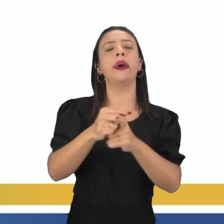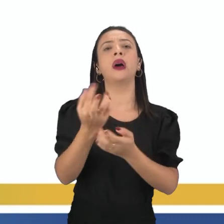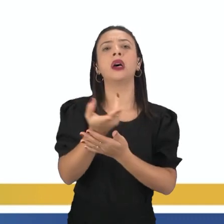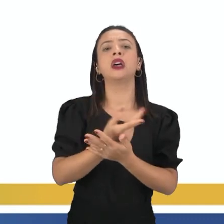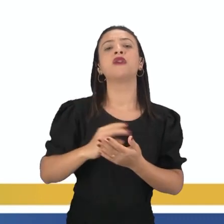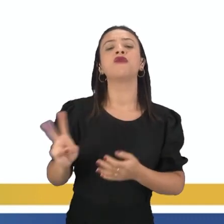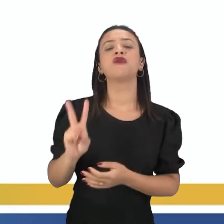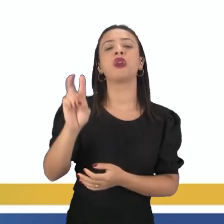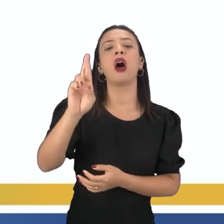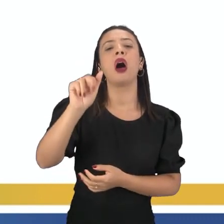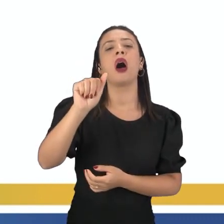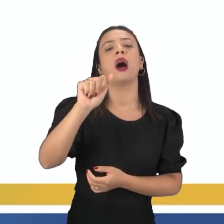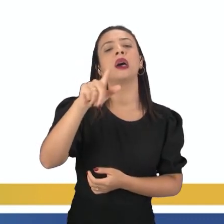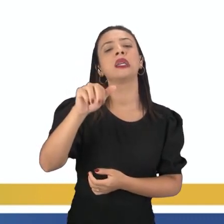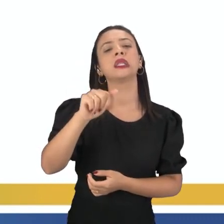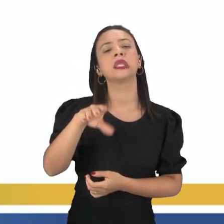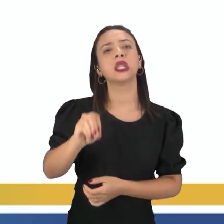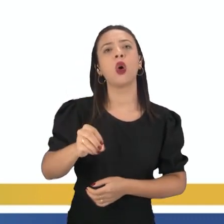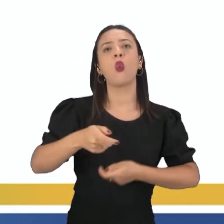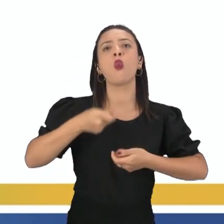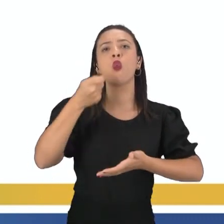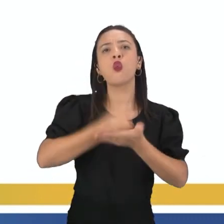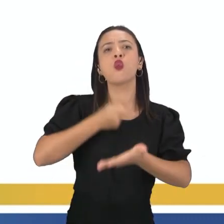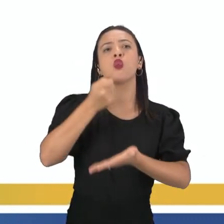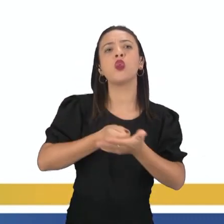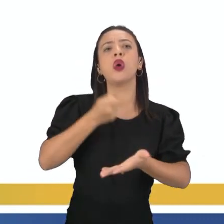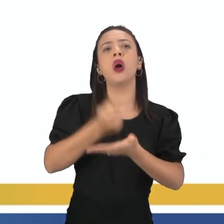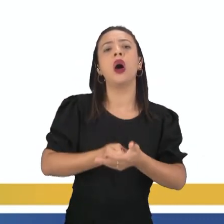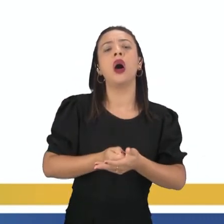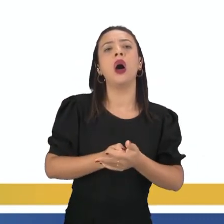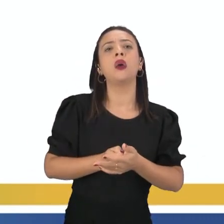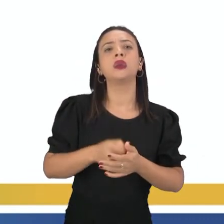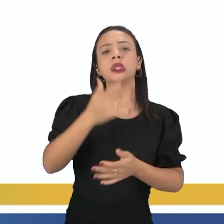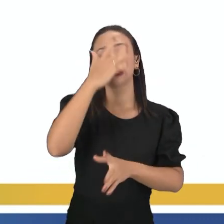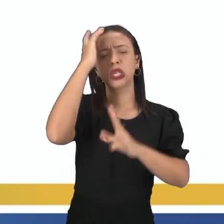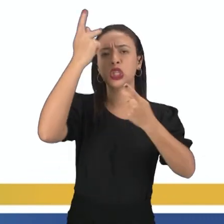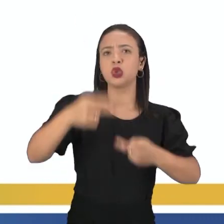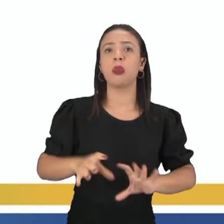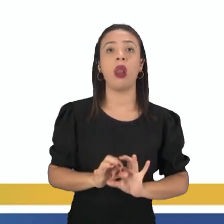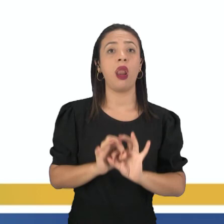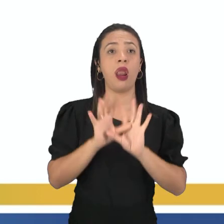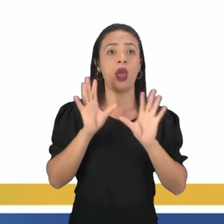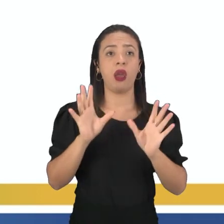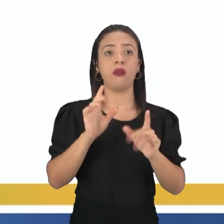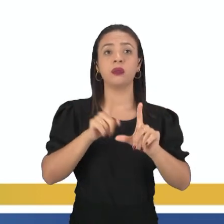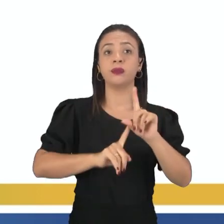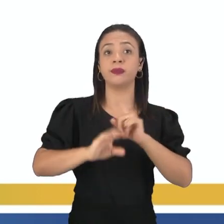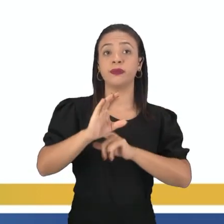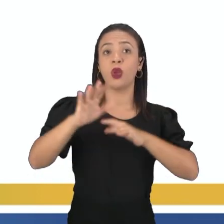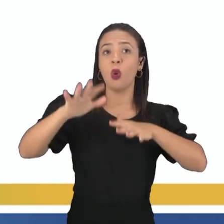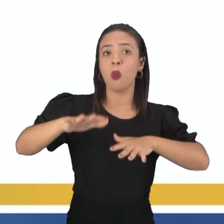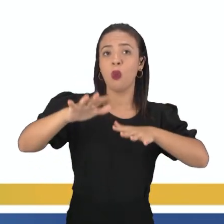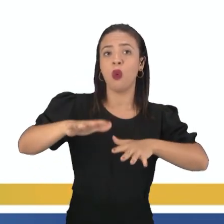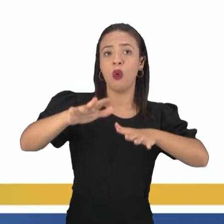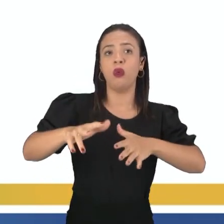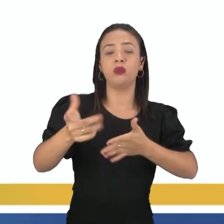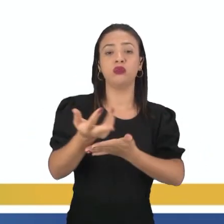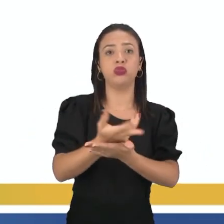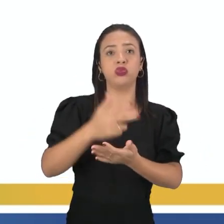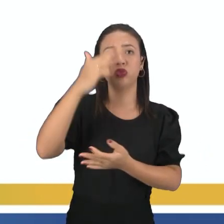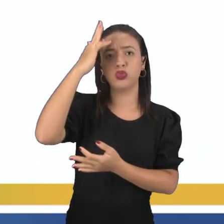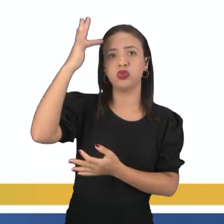razão, defendia a igualdade e a autonomia dos seres humanos e criticava os privilégios da nobreza. Letra C. Movimento